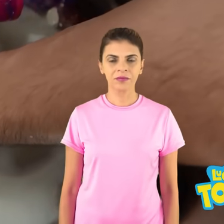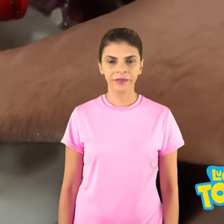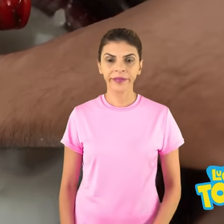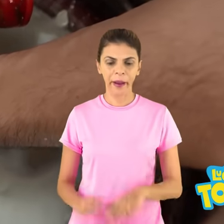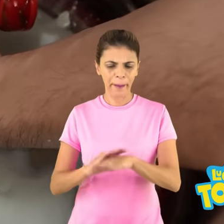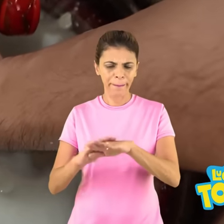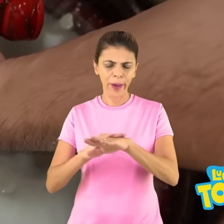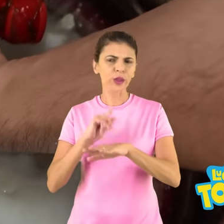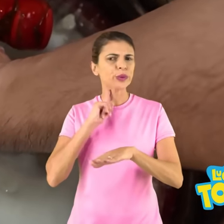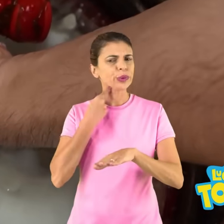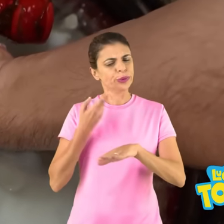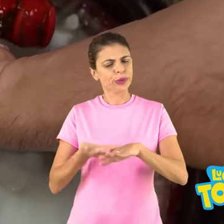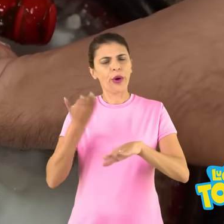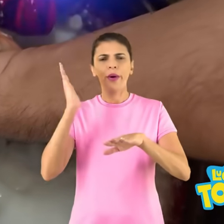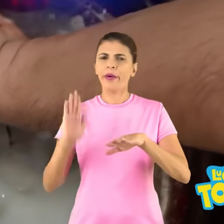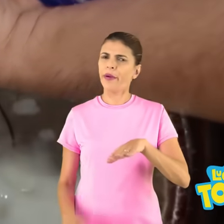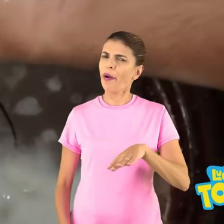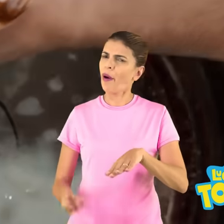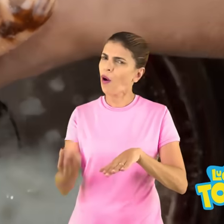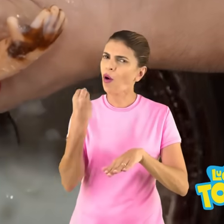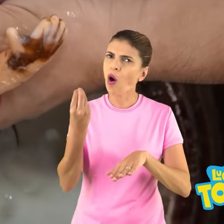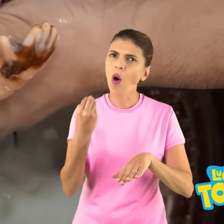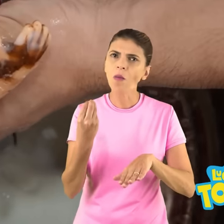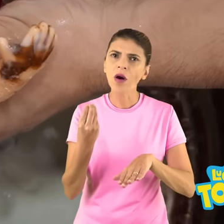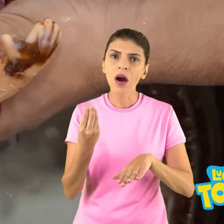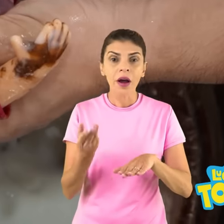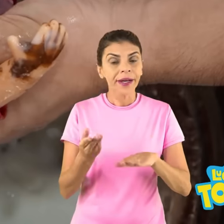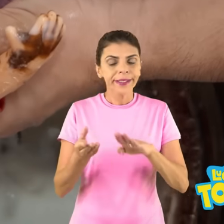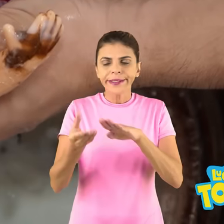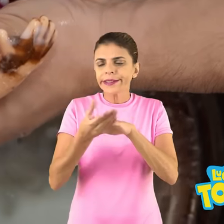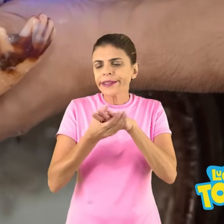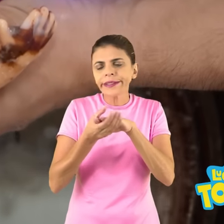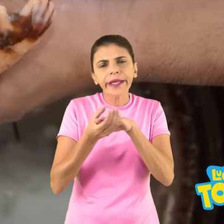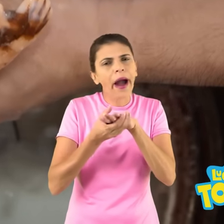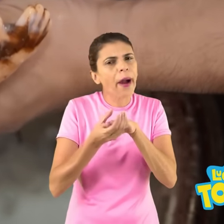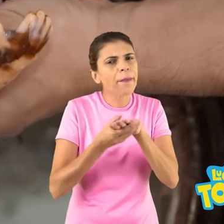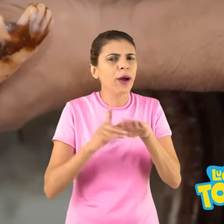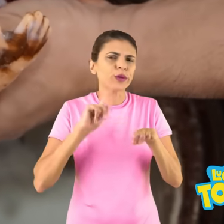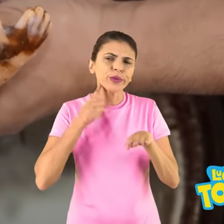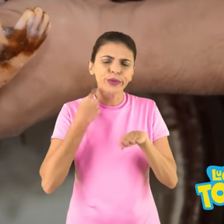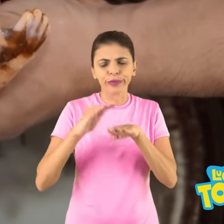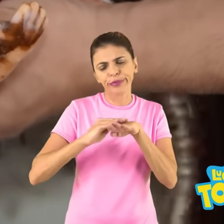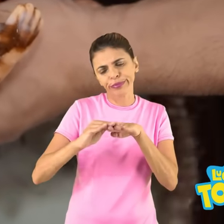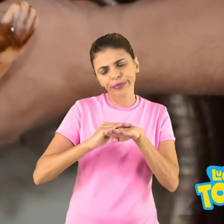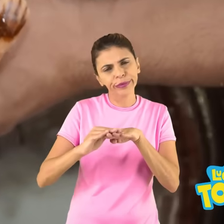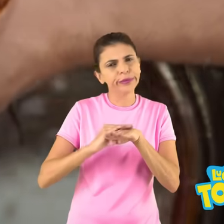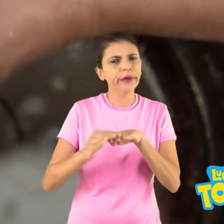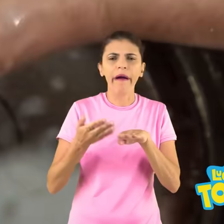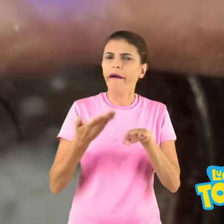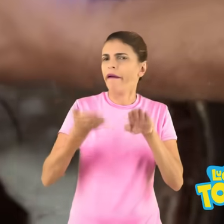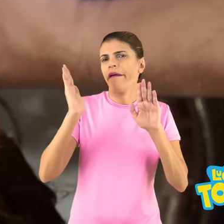Até a mão sujou, olha só como é que pode. O sapatinho também!